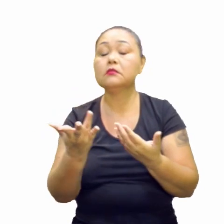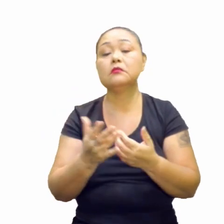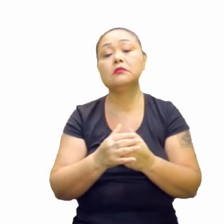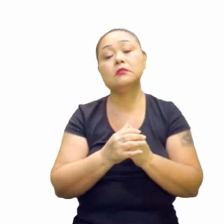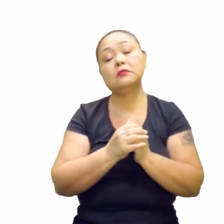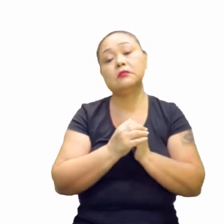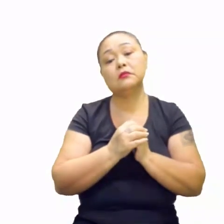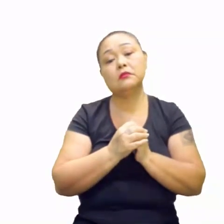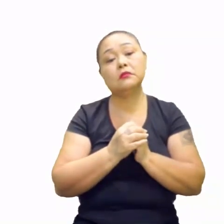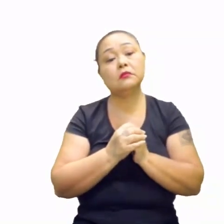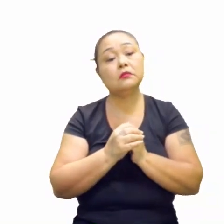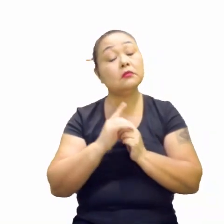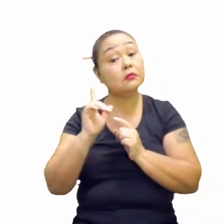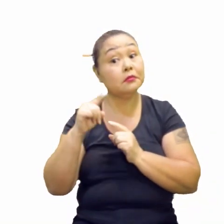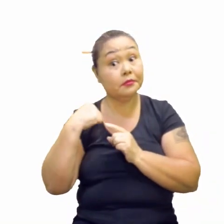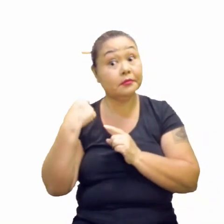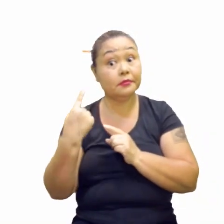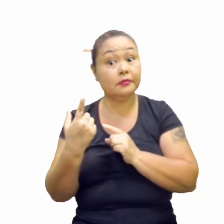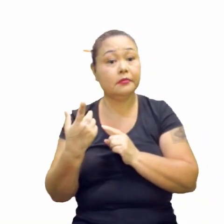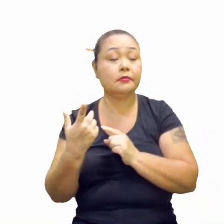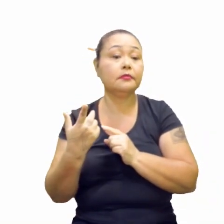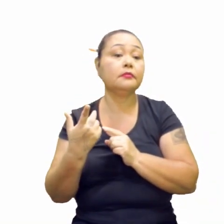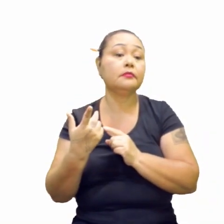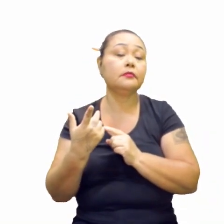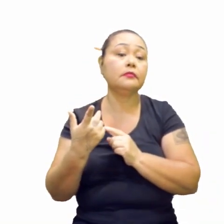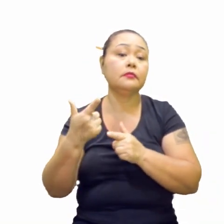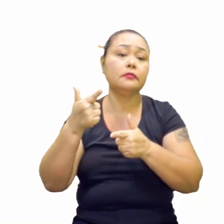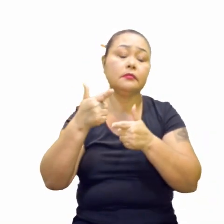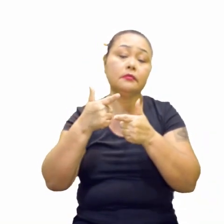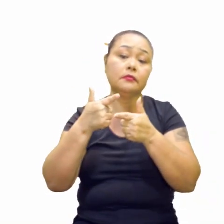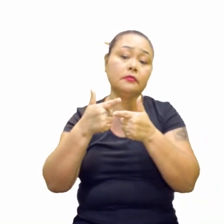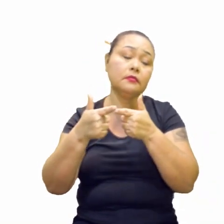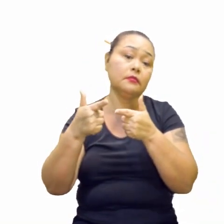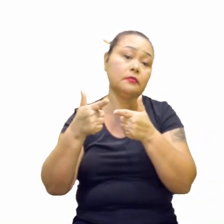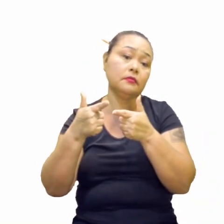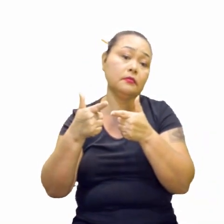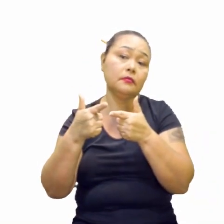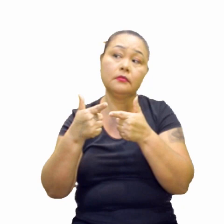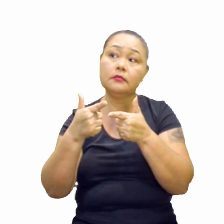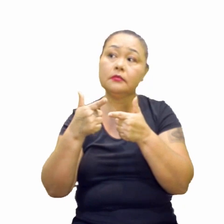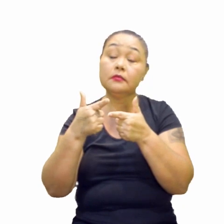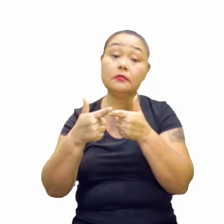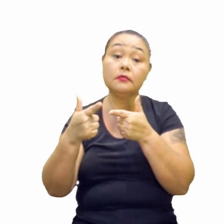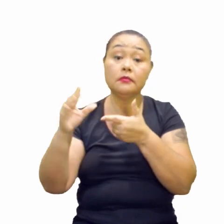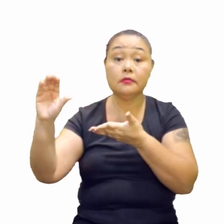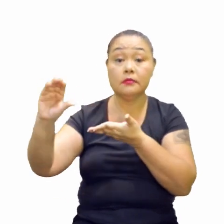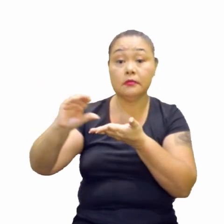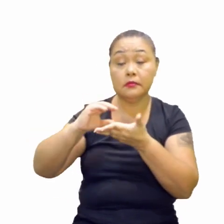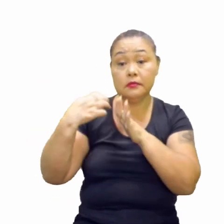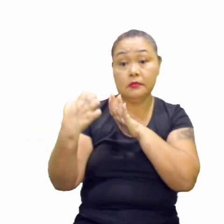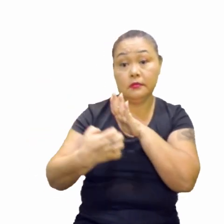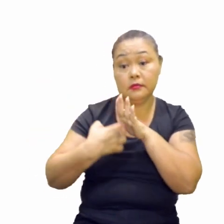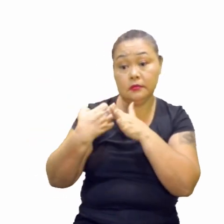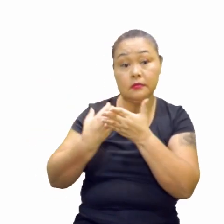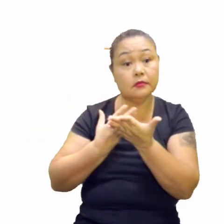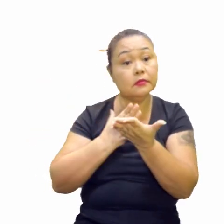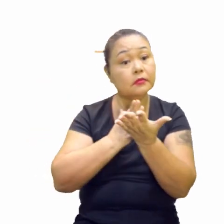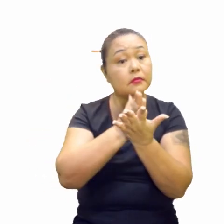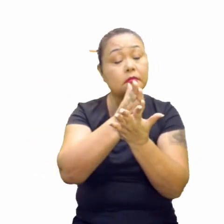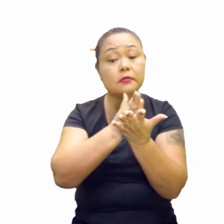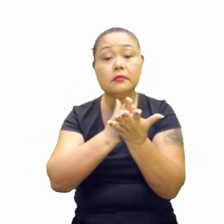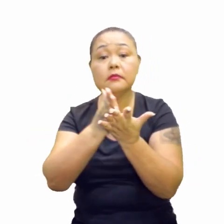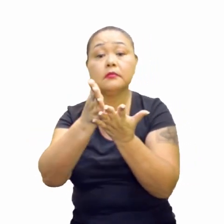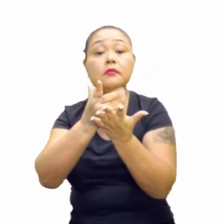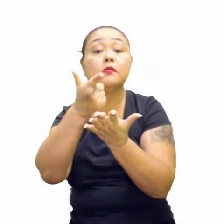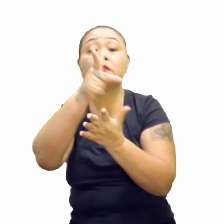Louco, né? Com a crise, investidores em empresas direcionaram seus investimentos para